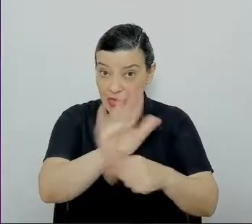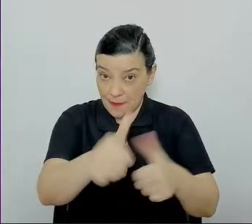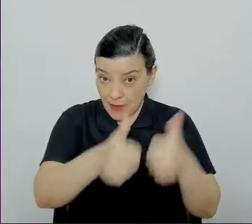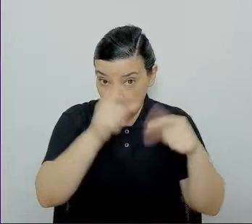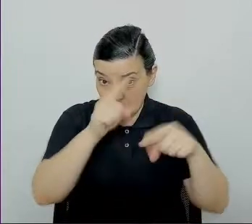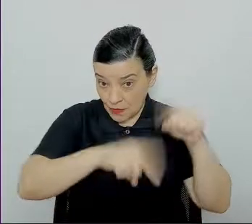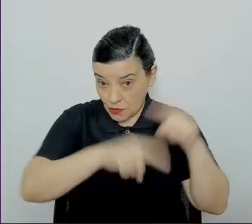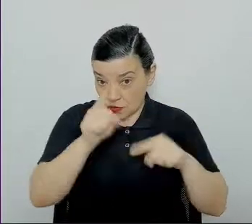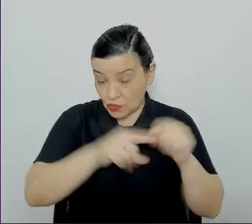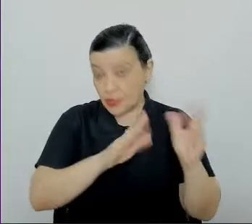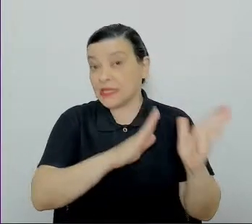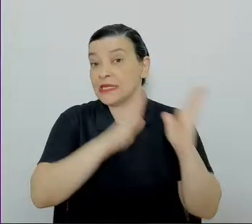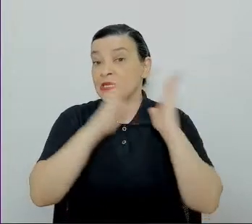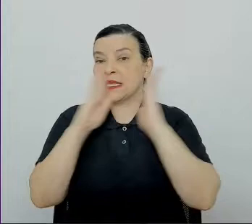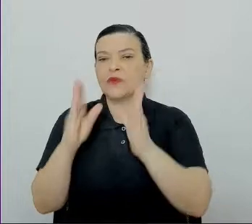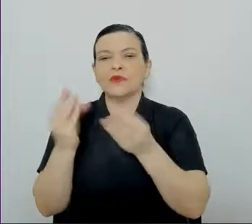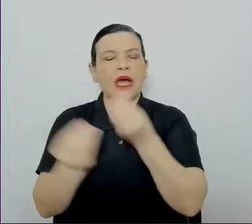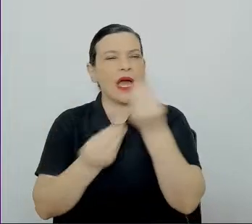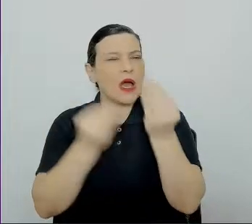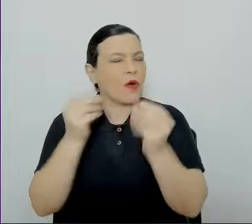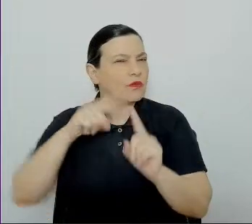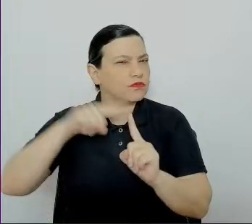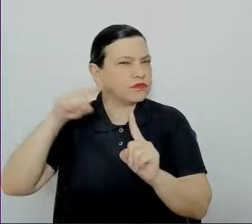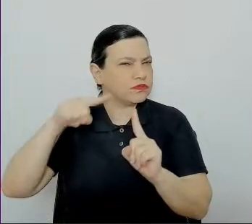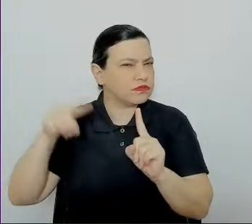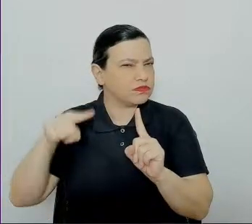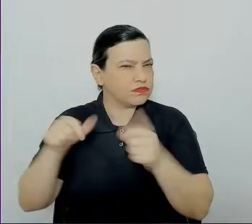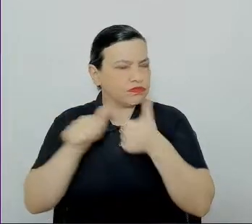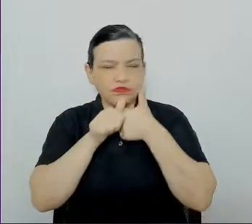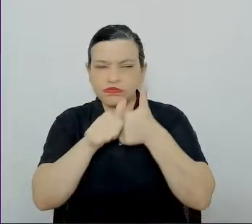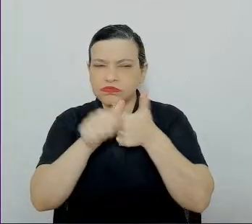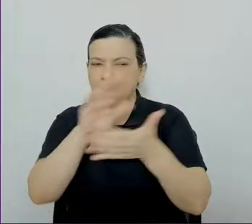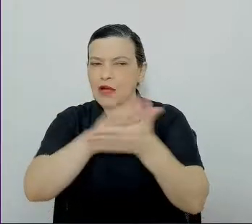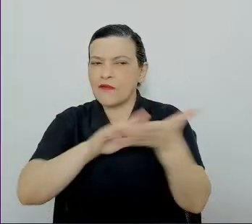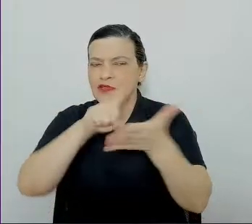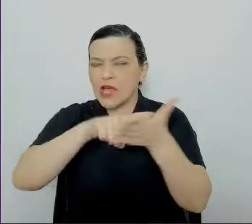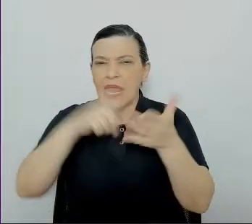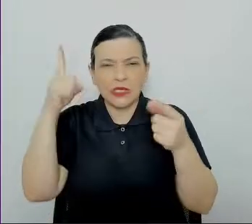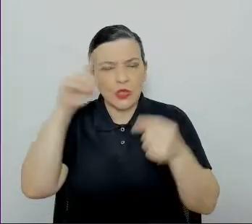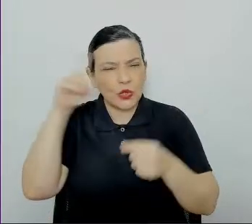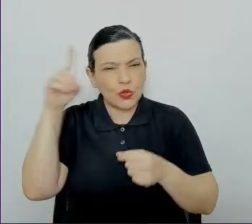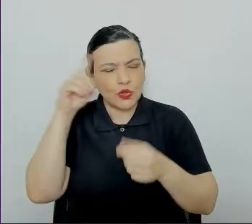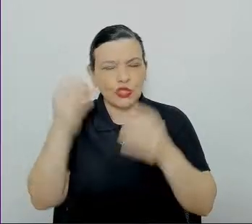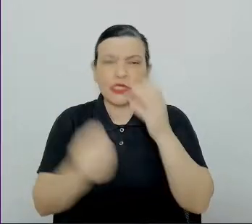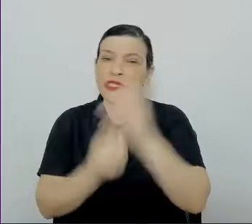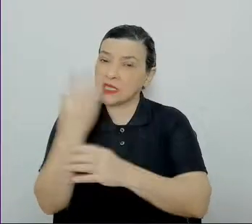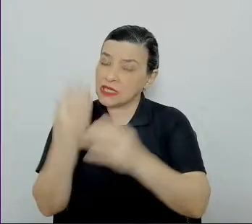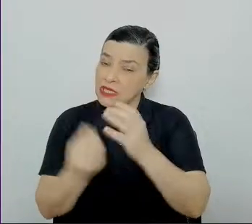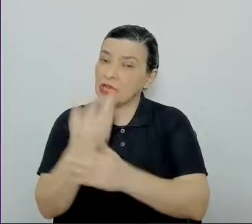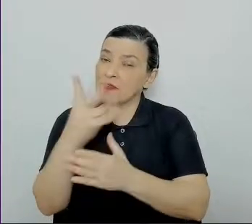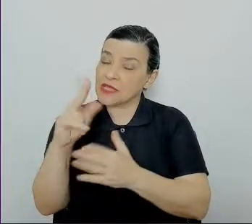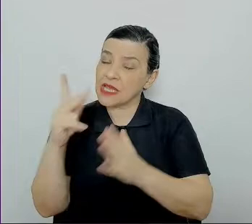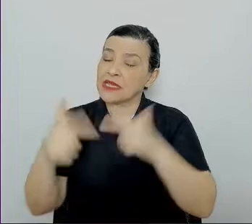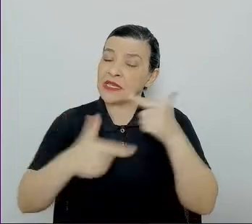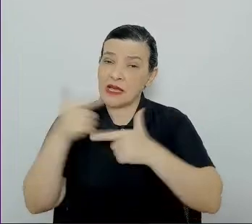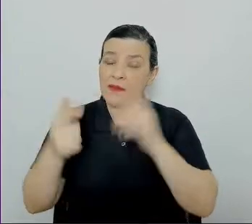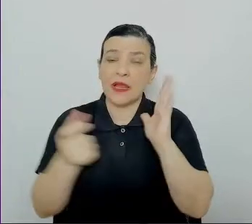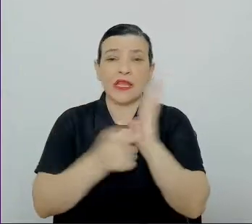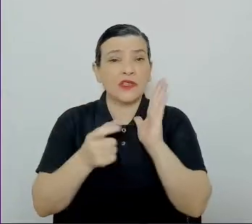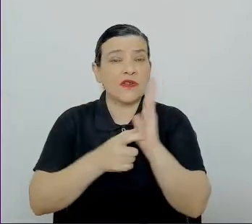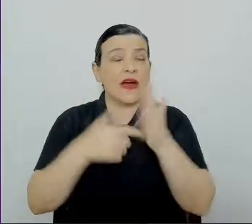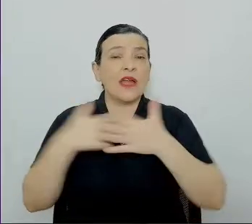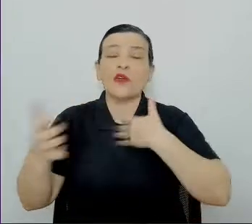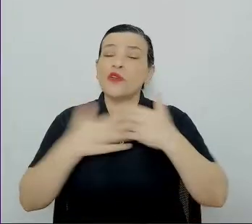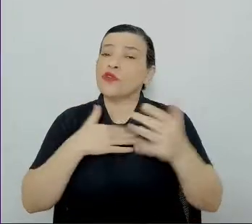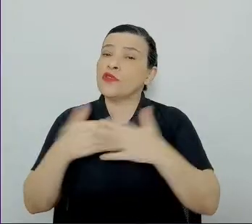gente vai falar sobre como medir essas funcionalidades que a gente está criando todo dia. Todo dia, qualquer pessoa aqui que trabalha com software, não importa a sua função, você